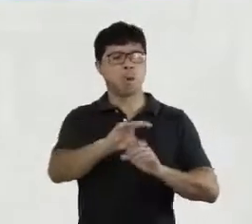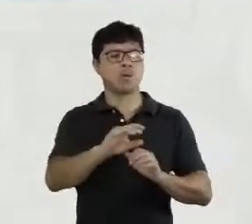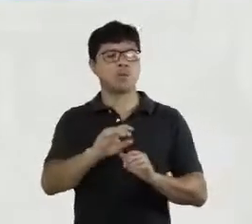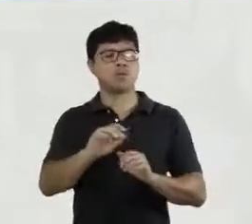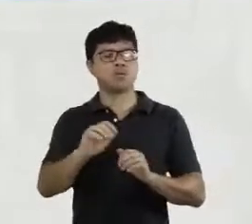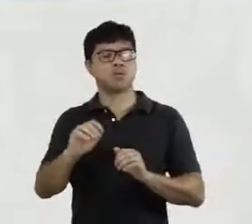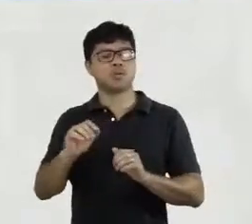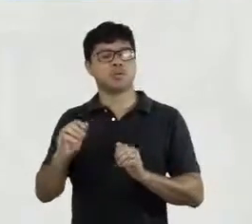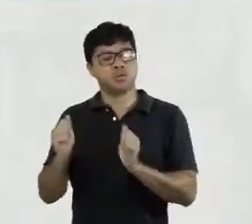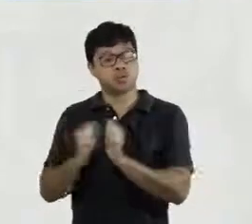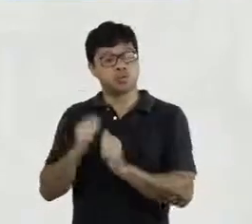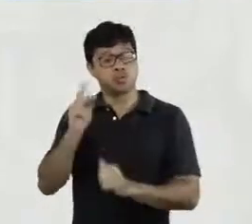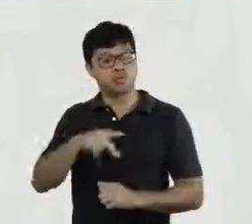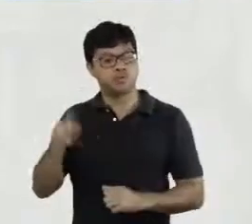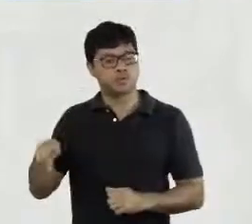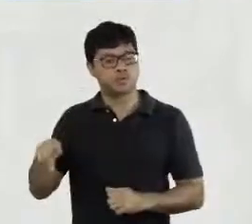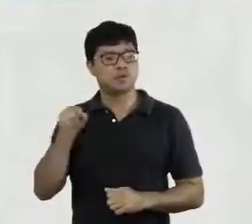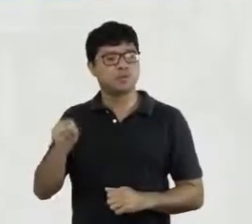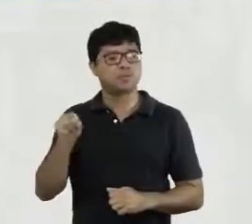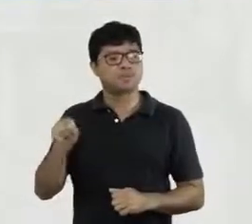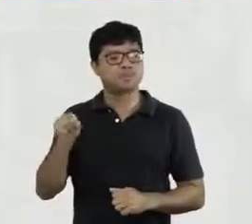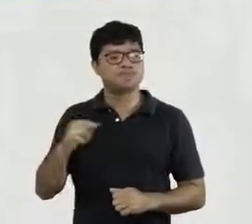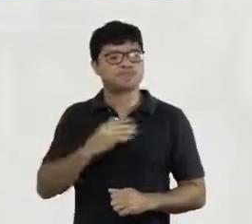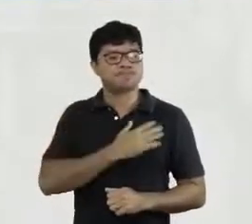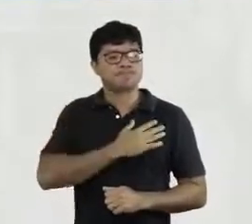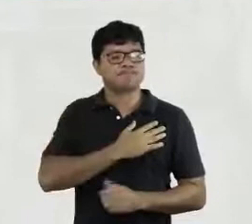querido professor Rafael está em